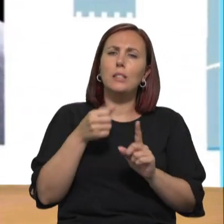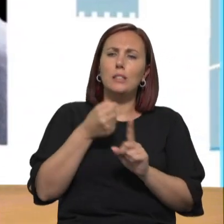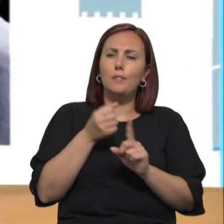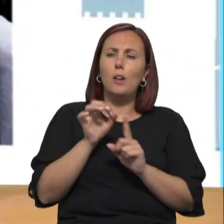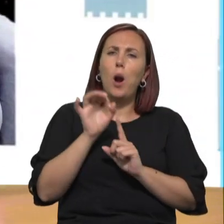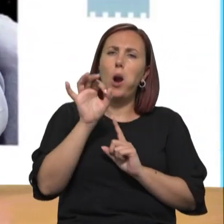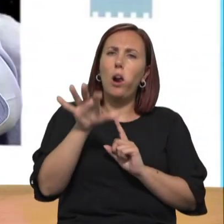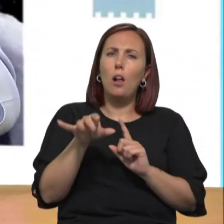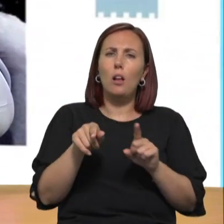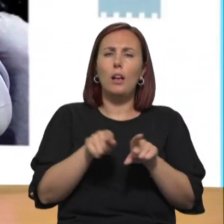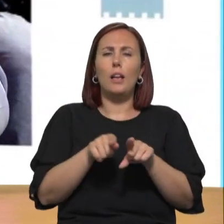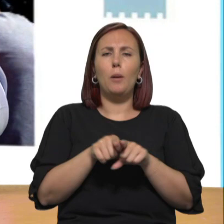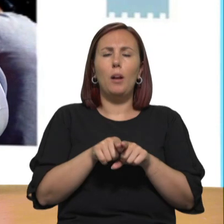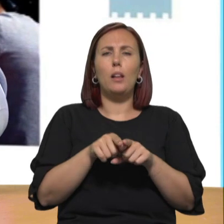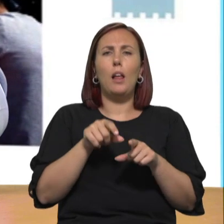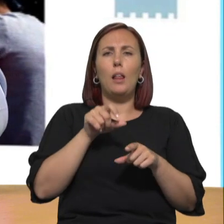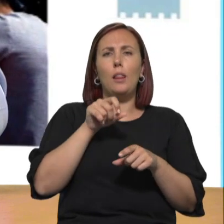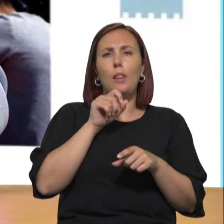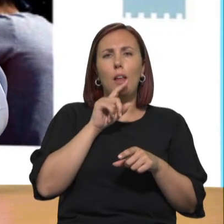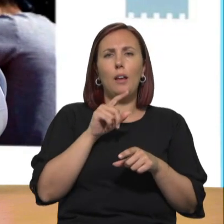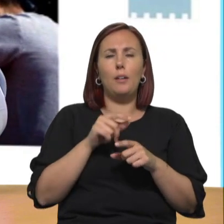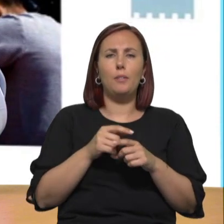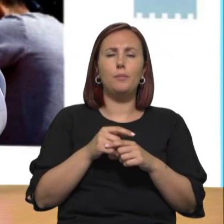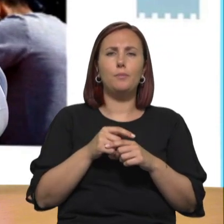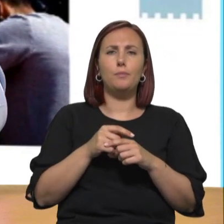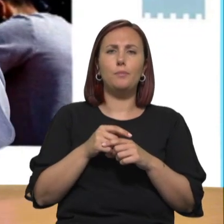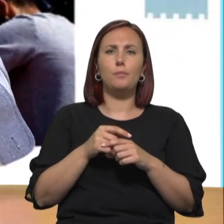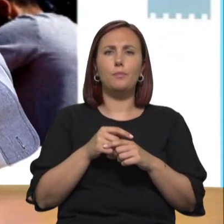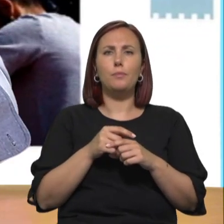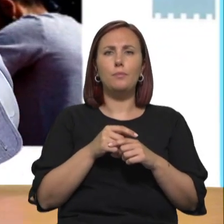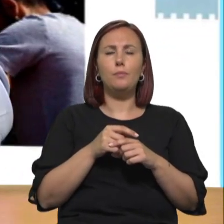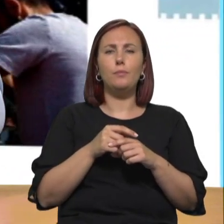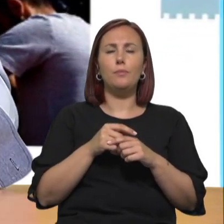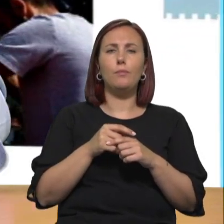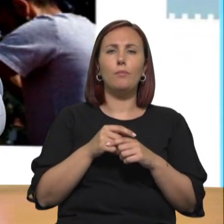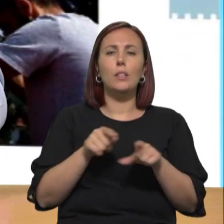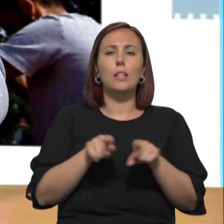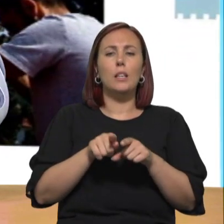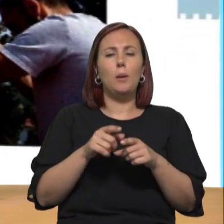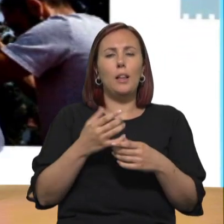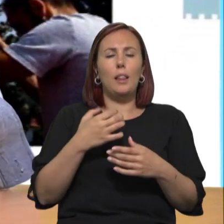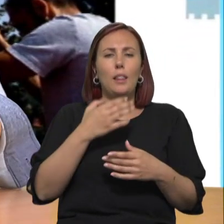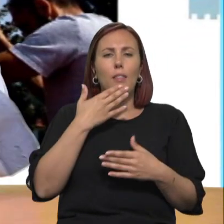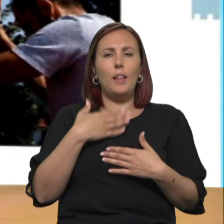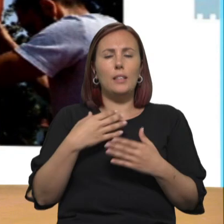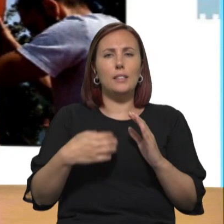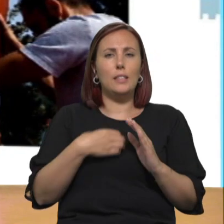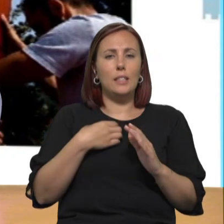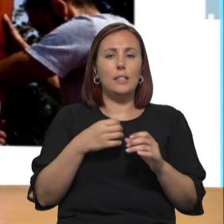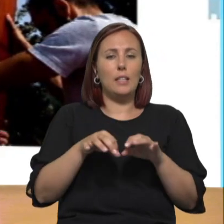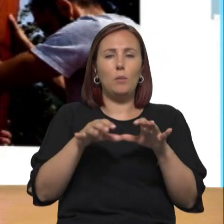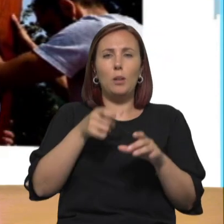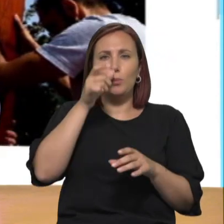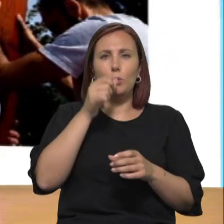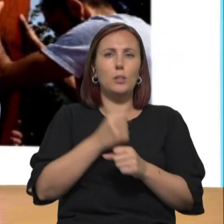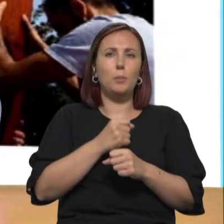se compenetrem também do sentido de pertença como operários,